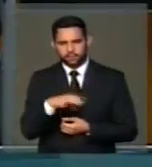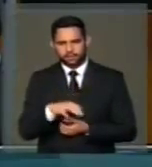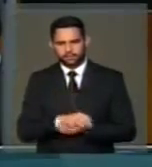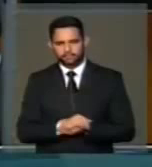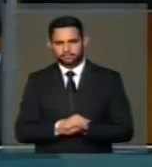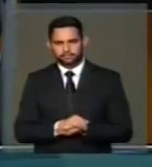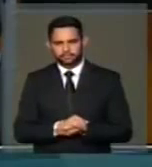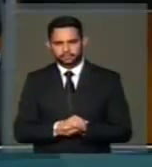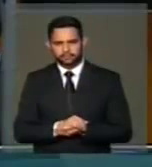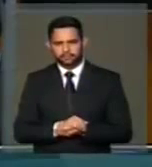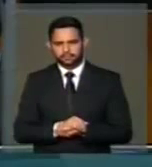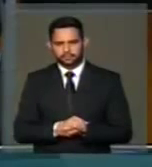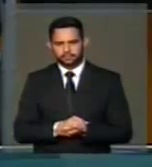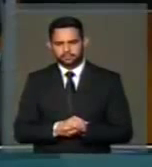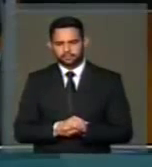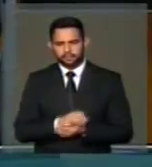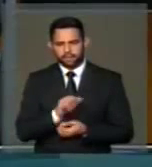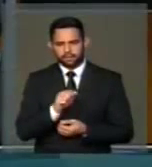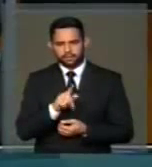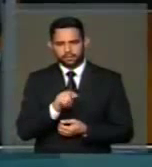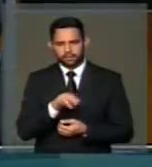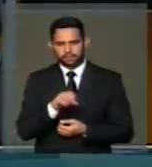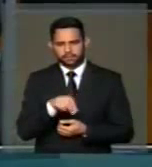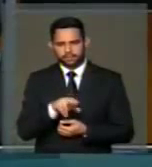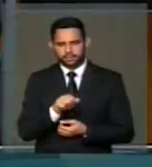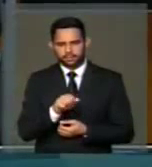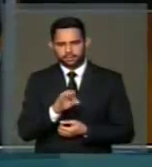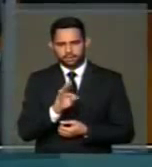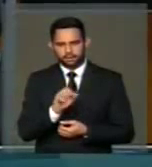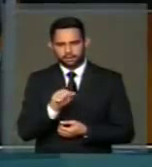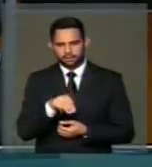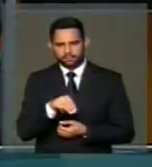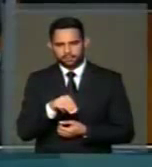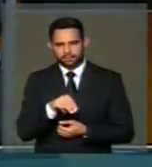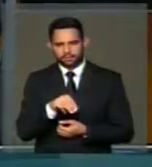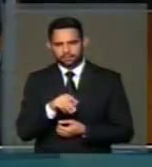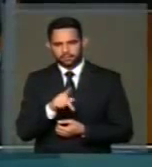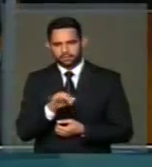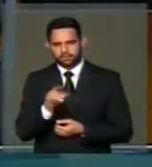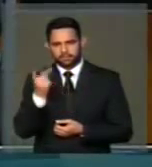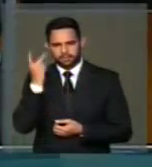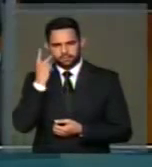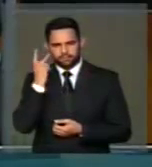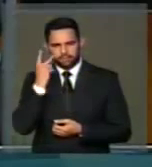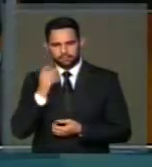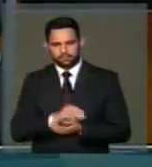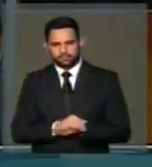Antônio Carlos Mendes Tami, PSDB São Paulo.